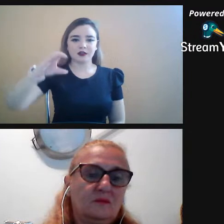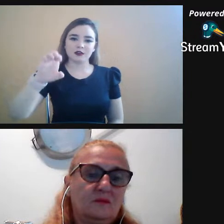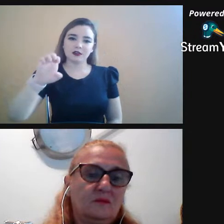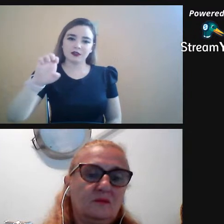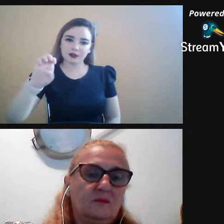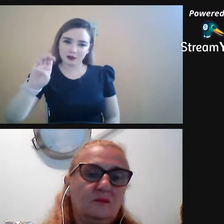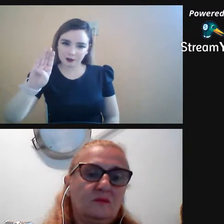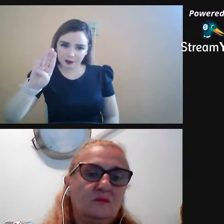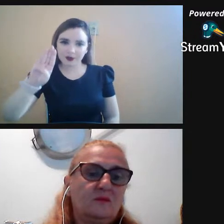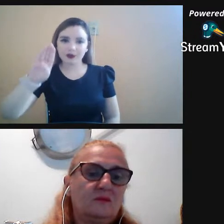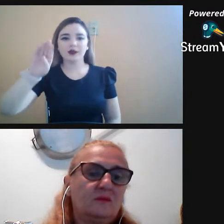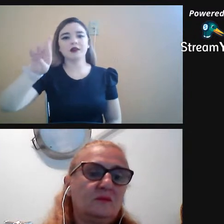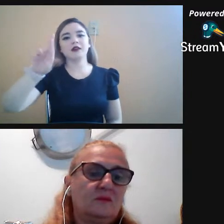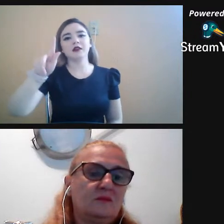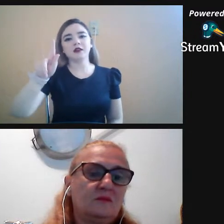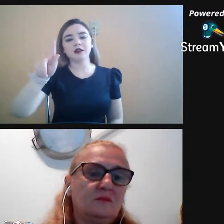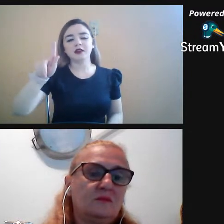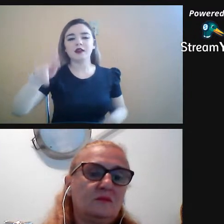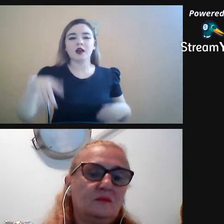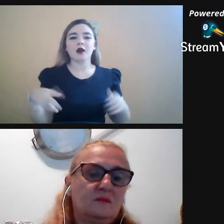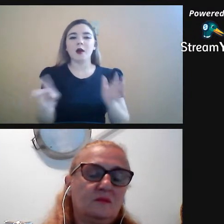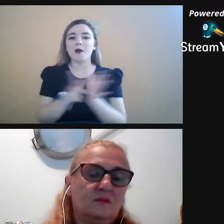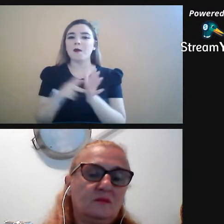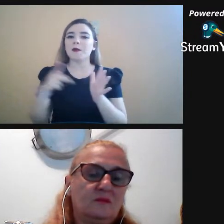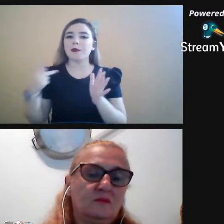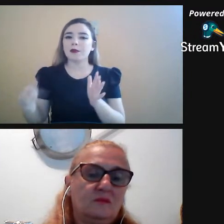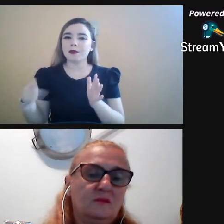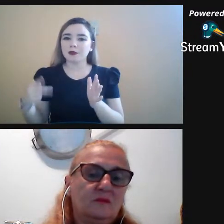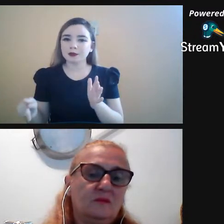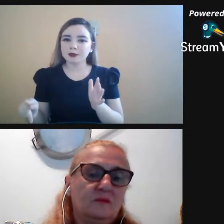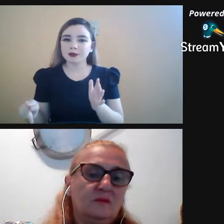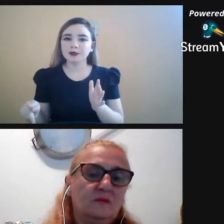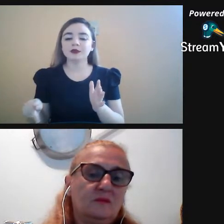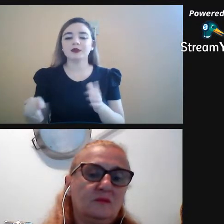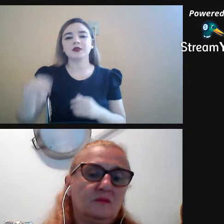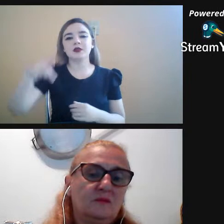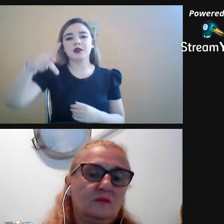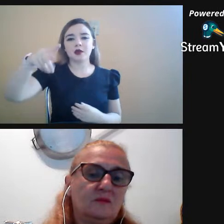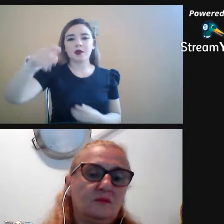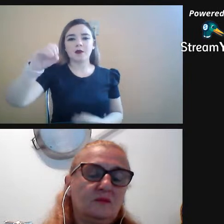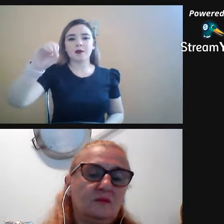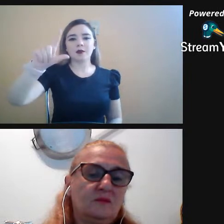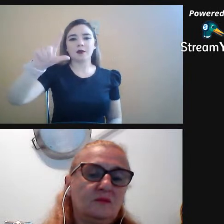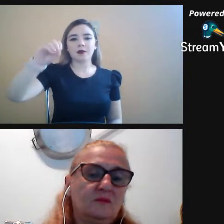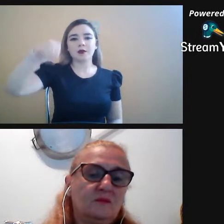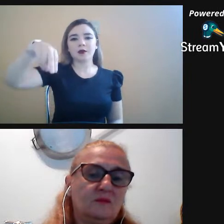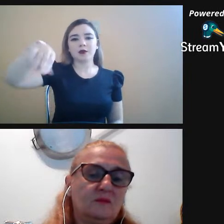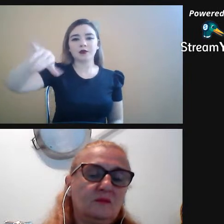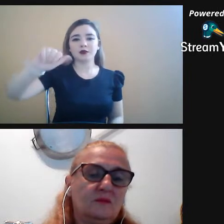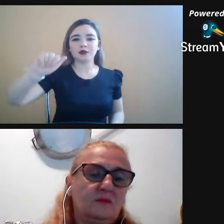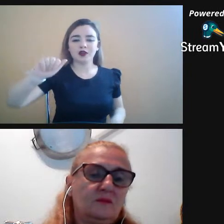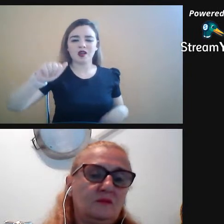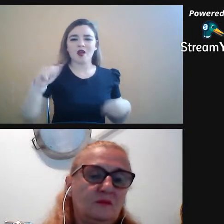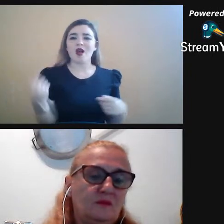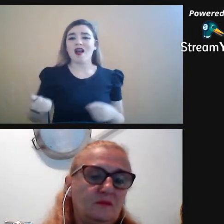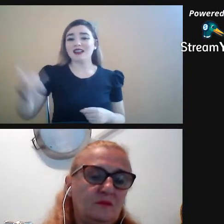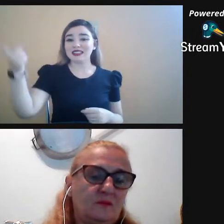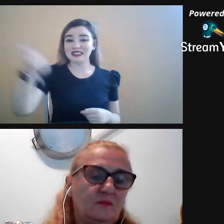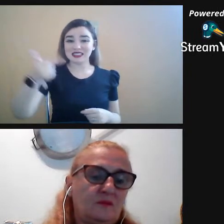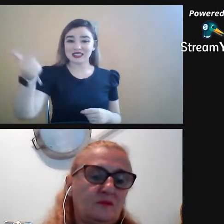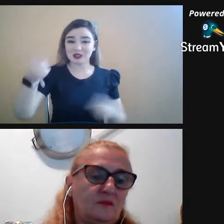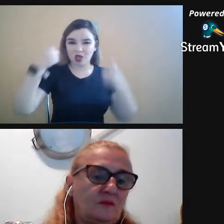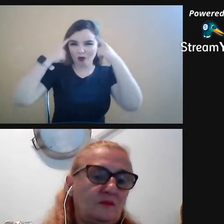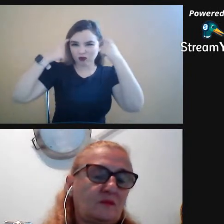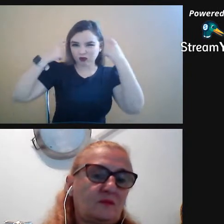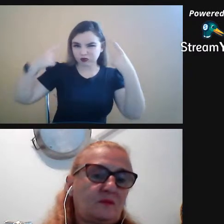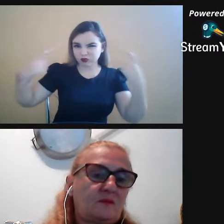Polônia, ele passou por um período assim, muito difícil, que foi a Segunda Guerra Mundial, né?